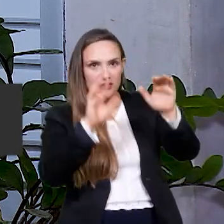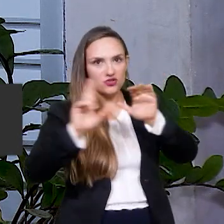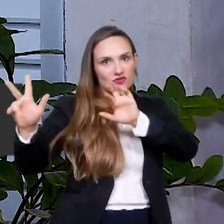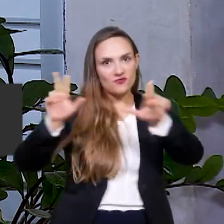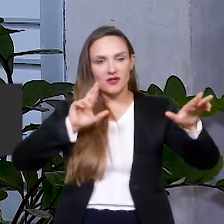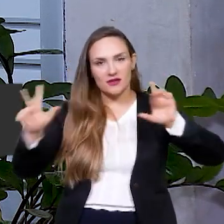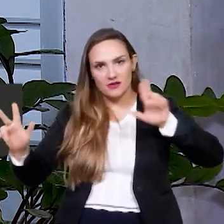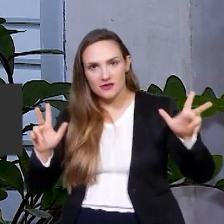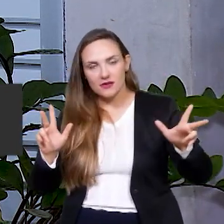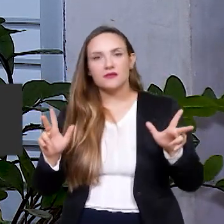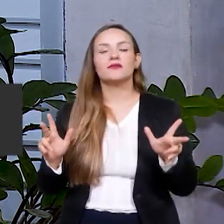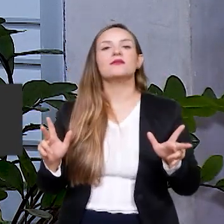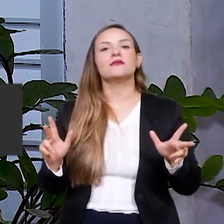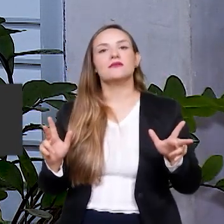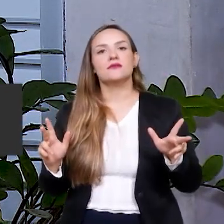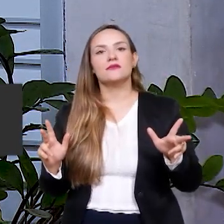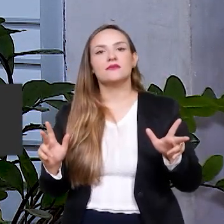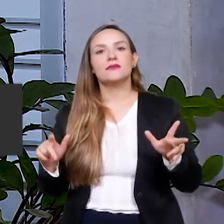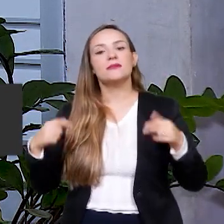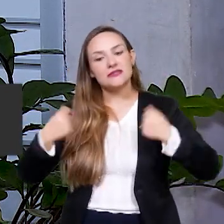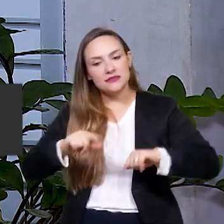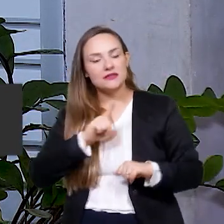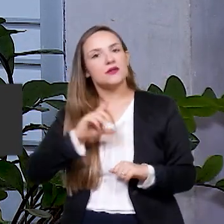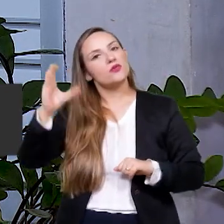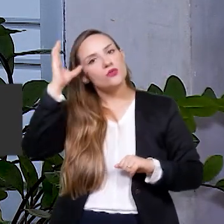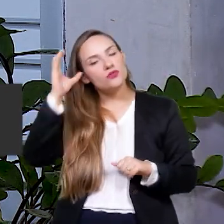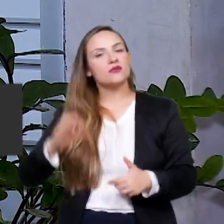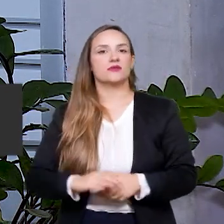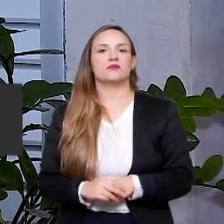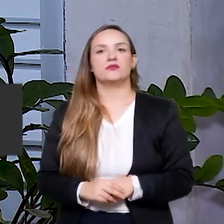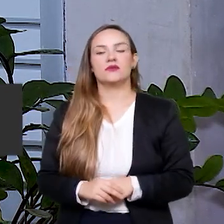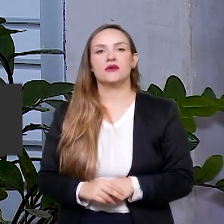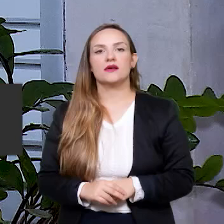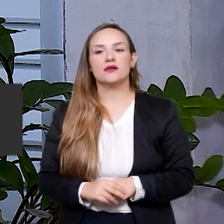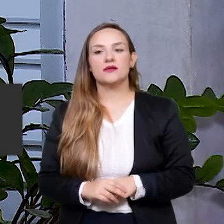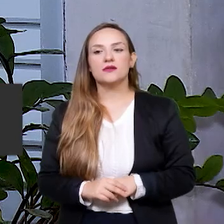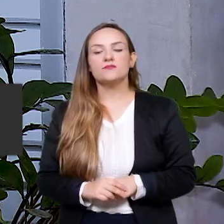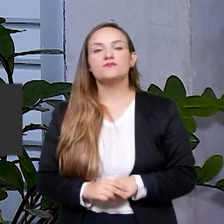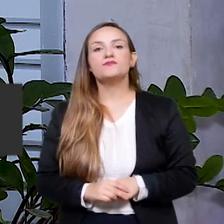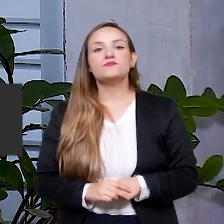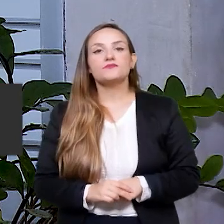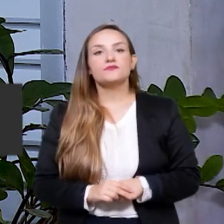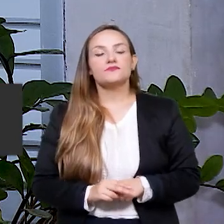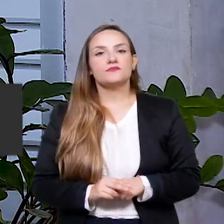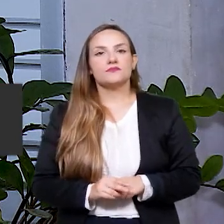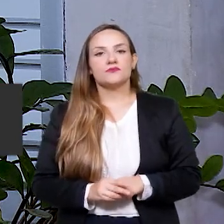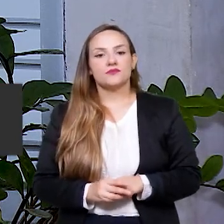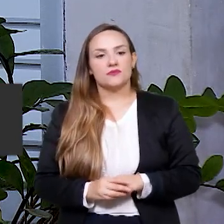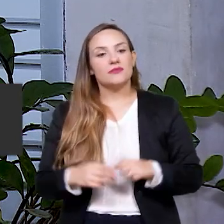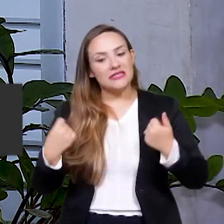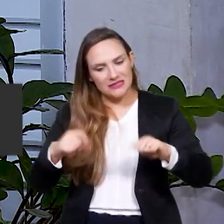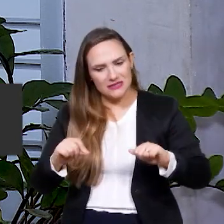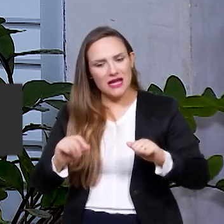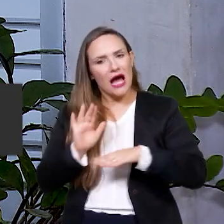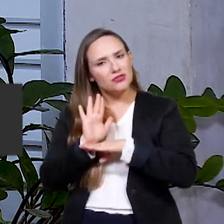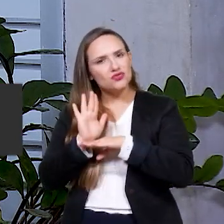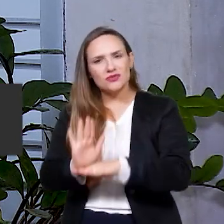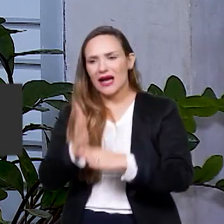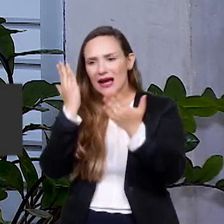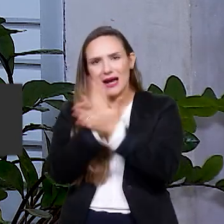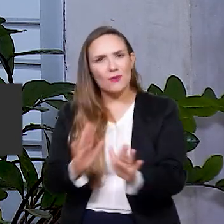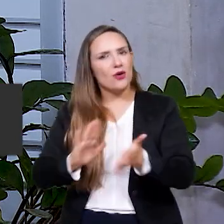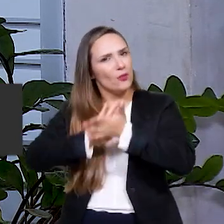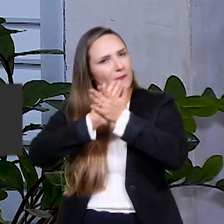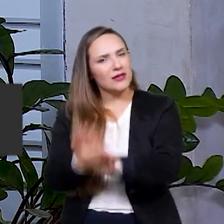se respeite essas diferenças, e quando se tem essa consciência, se combate o racismo, se ajuda a combater o racismo